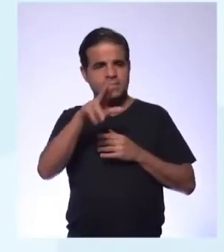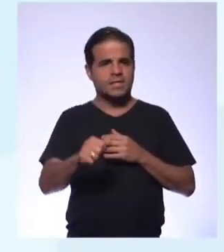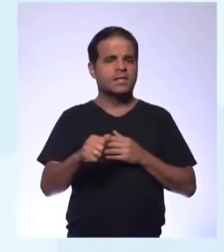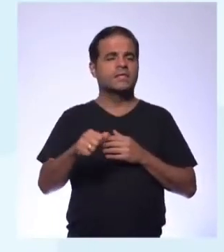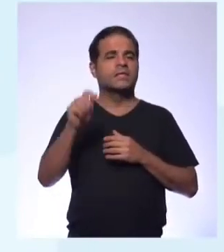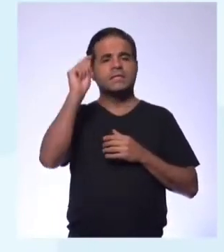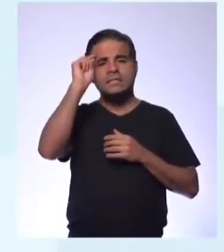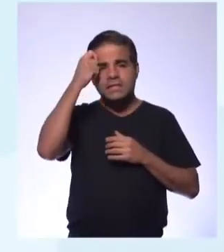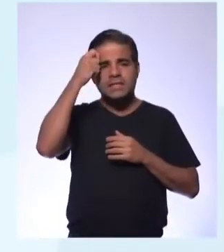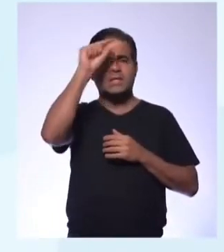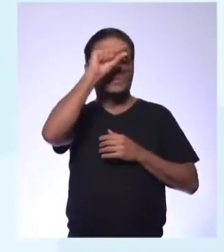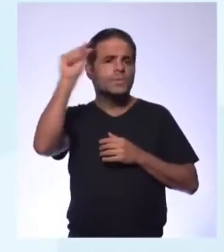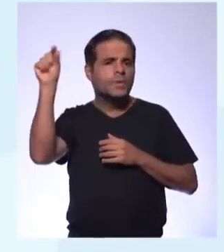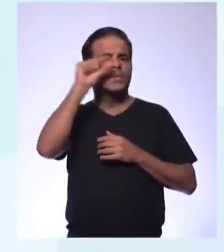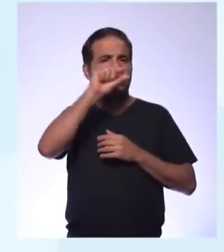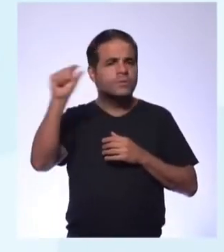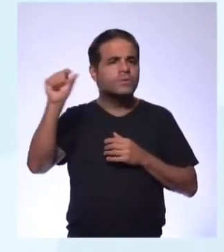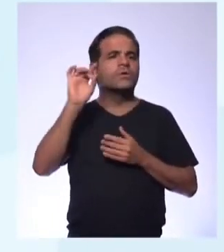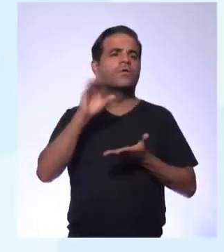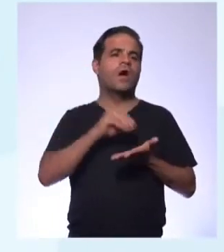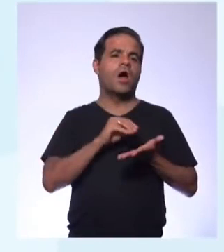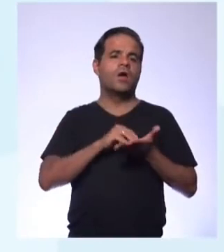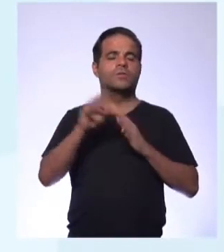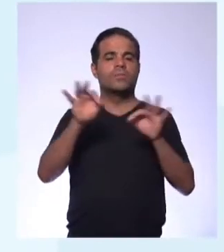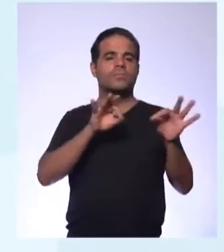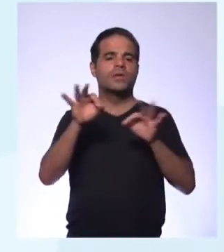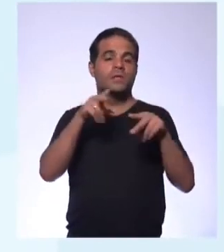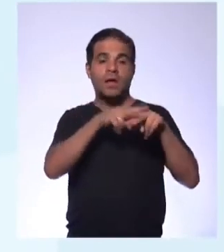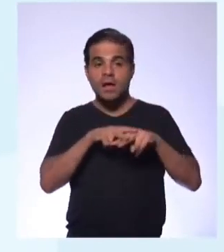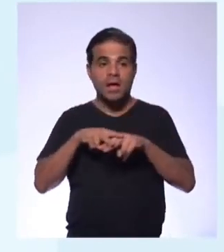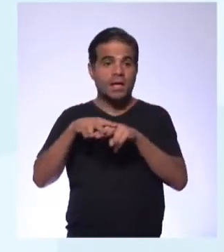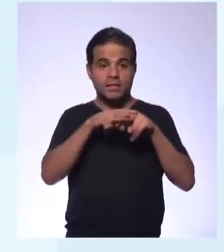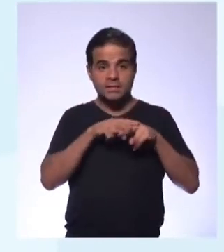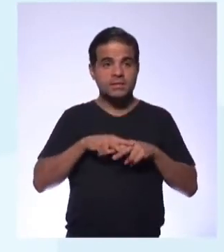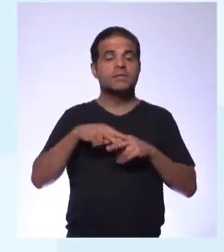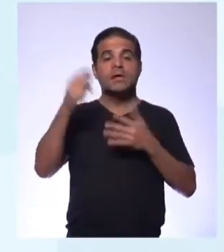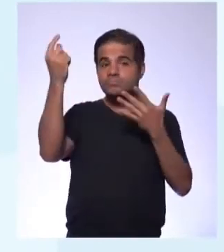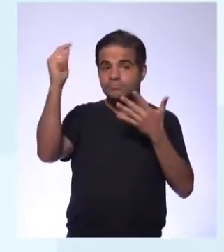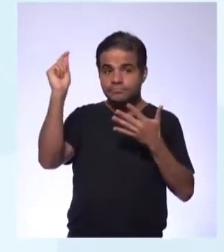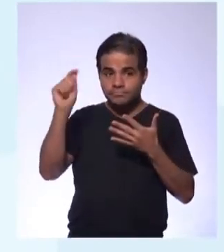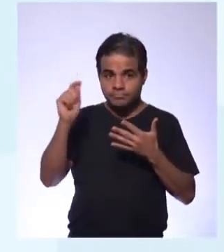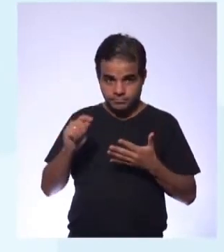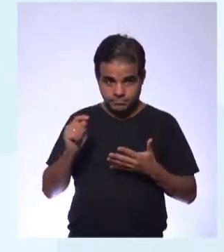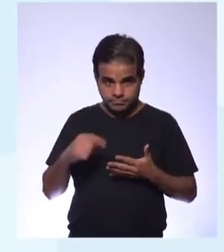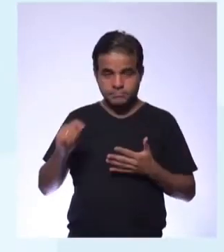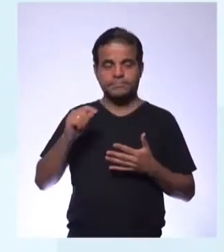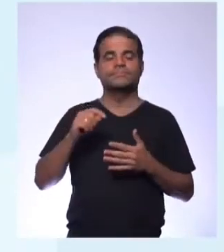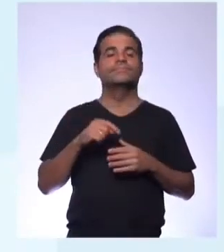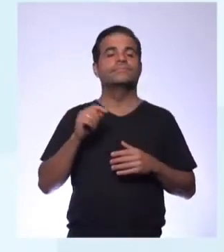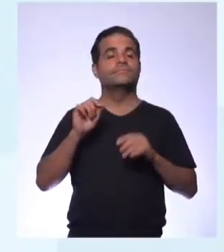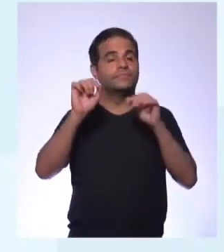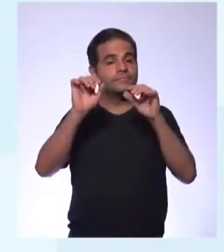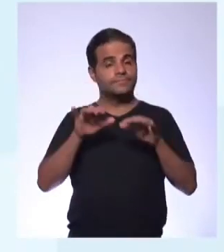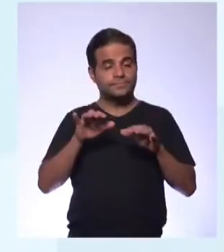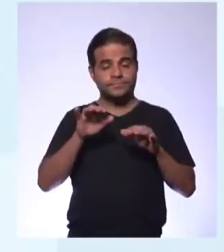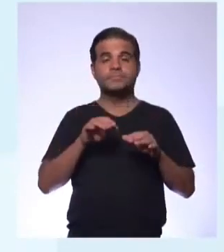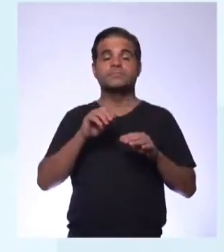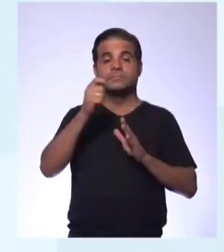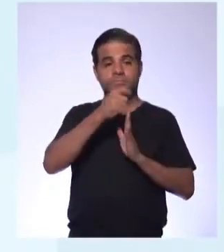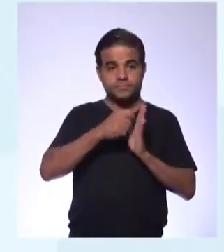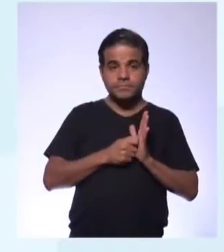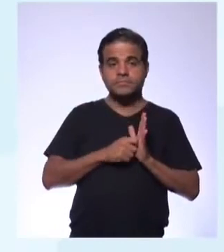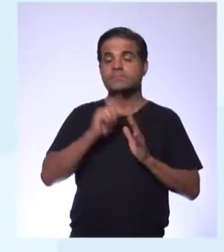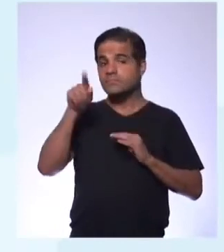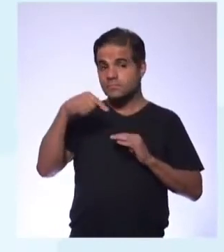em negrito, só falta o planejamento, revisão e autocorreção da produção textual escrita. Inclusive, quando